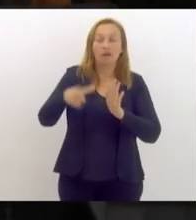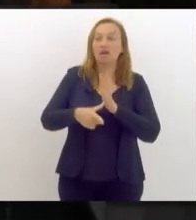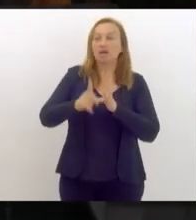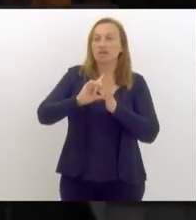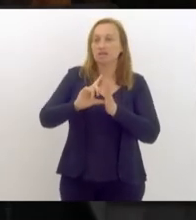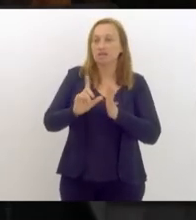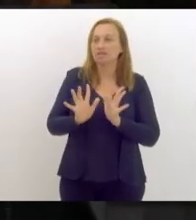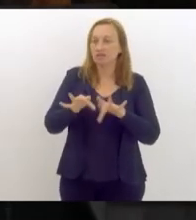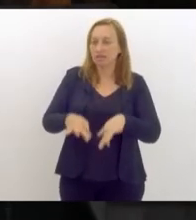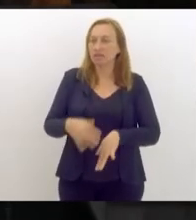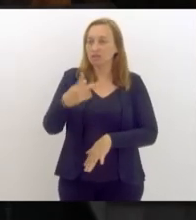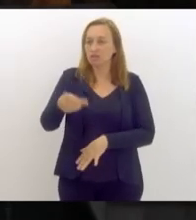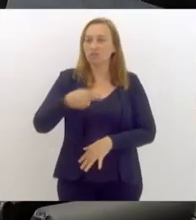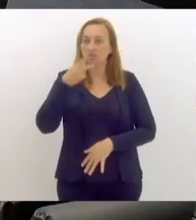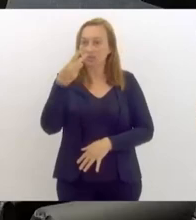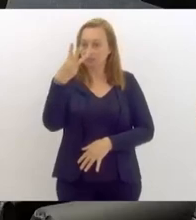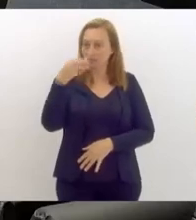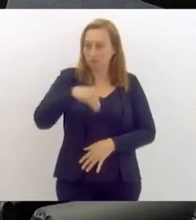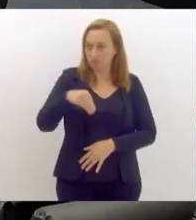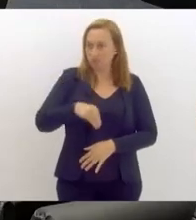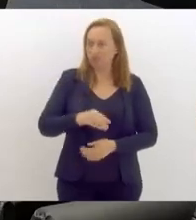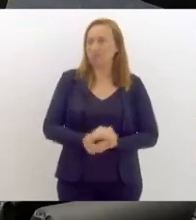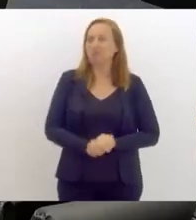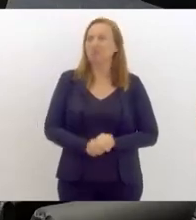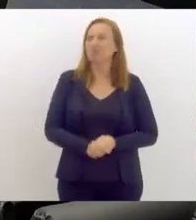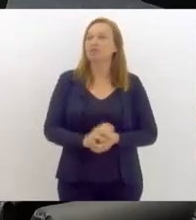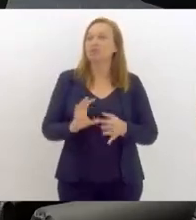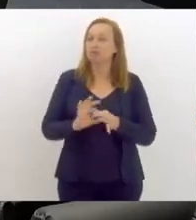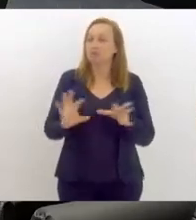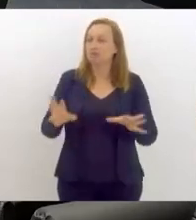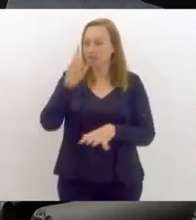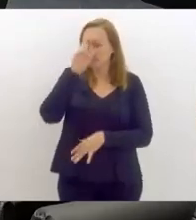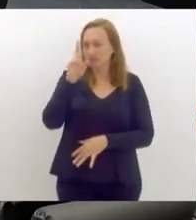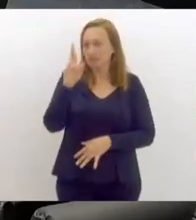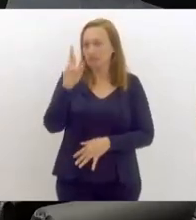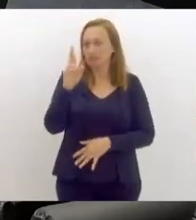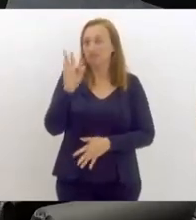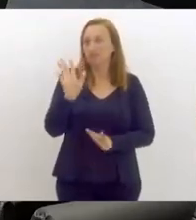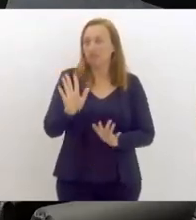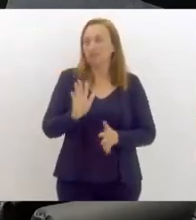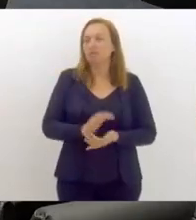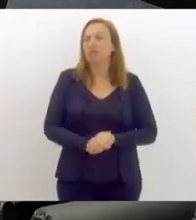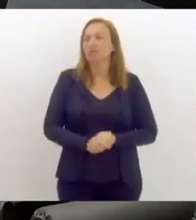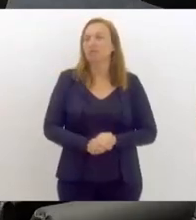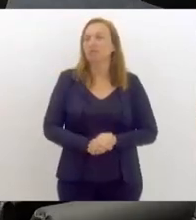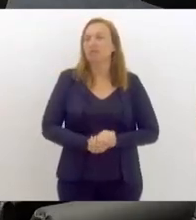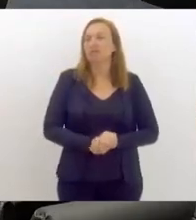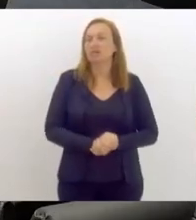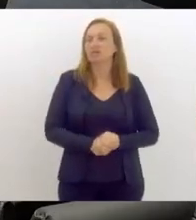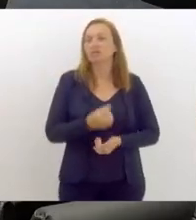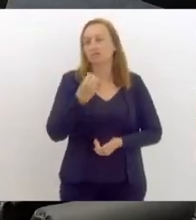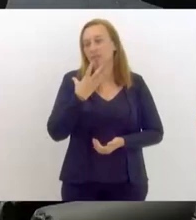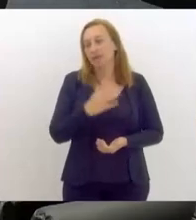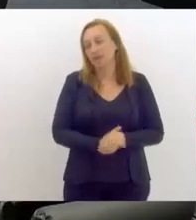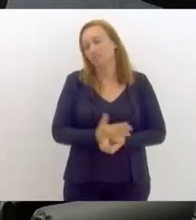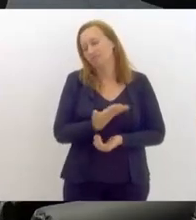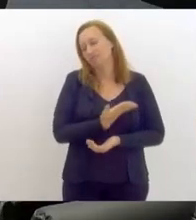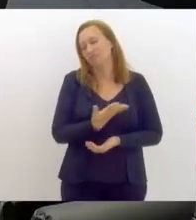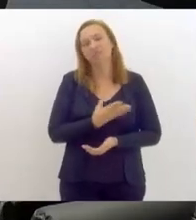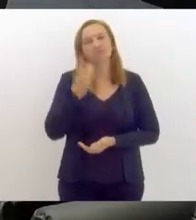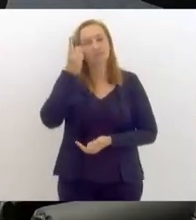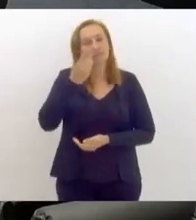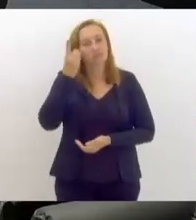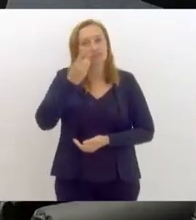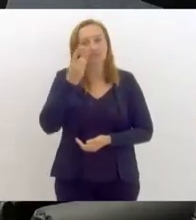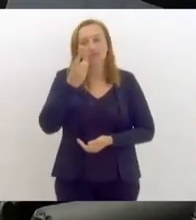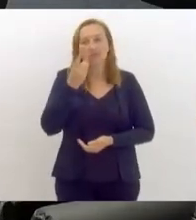terra da sua fala Três minutinhos por favor bem meu amigo deputado Luiz